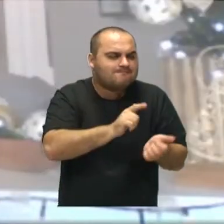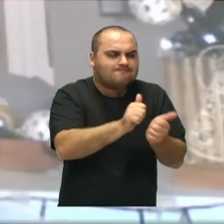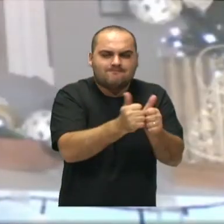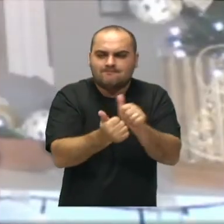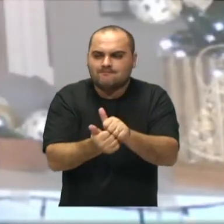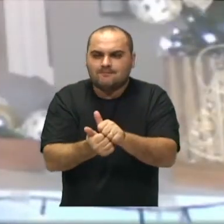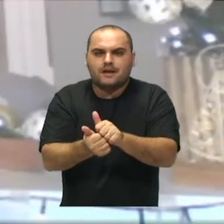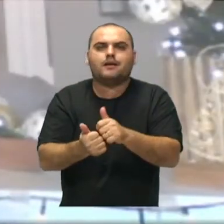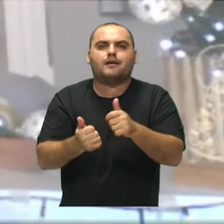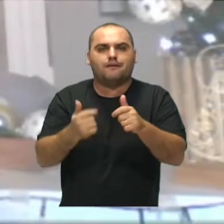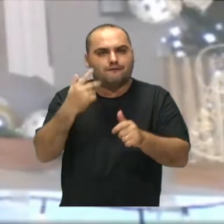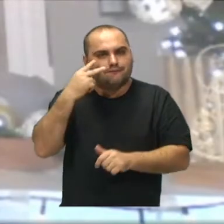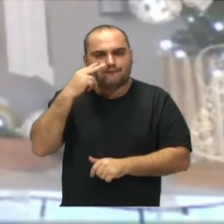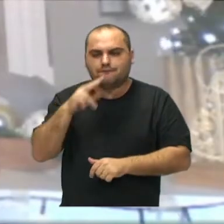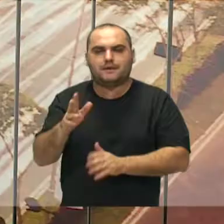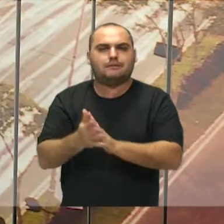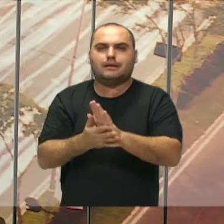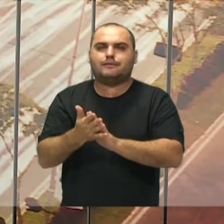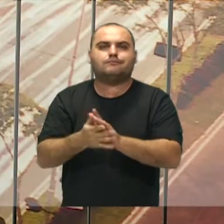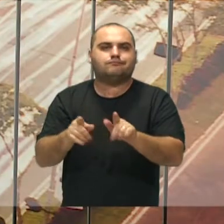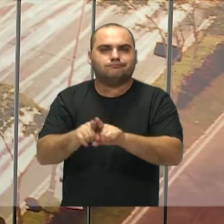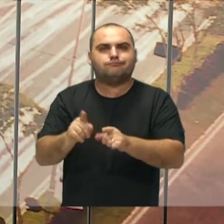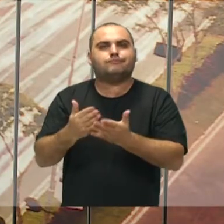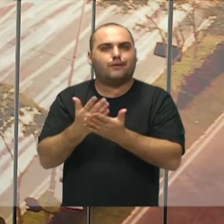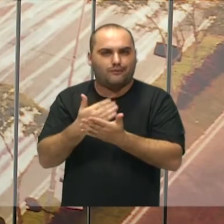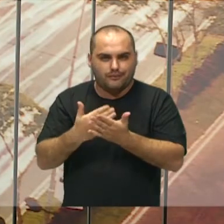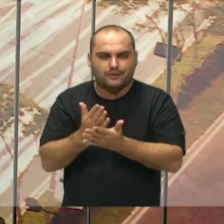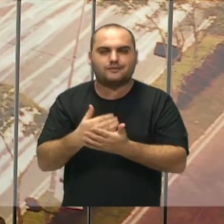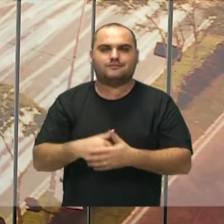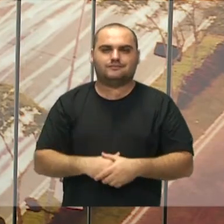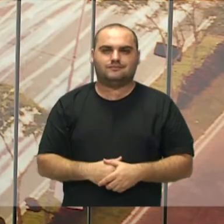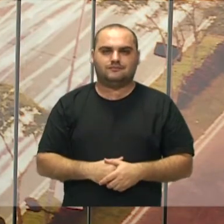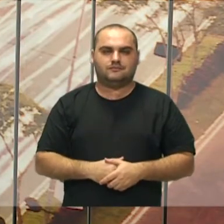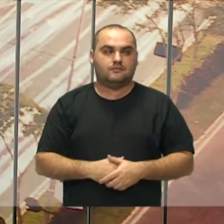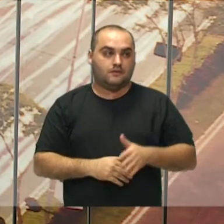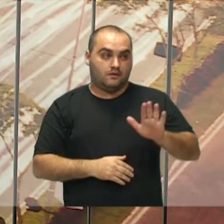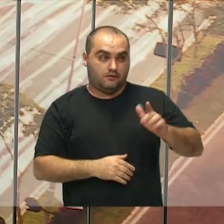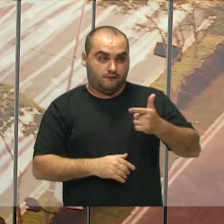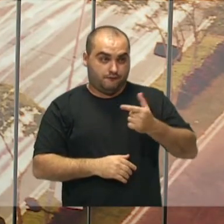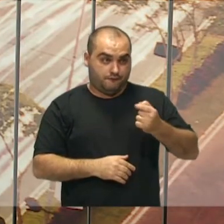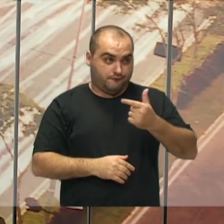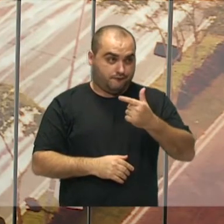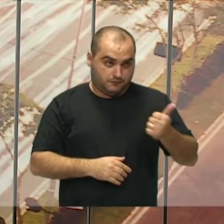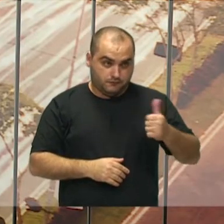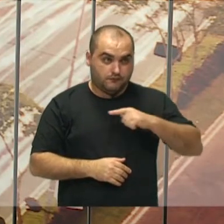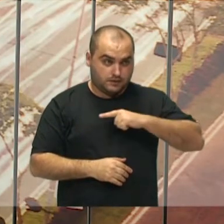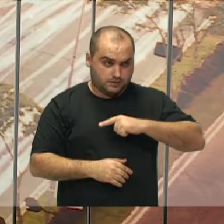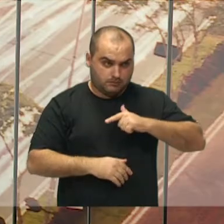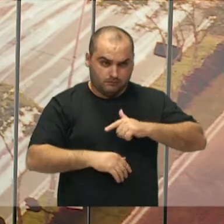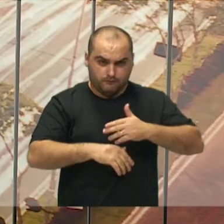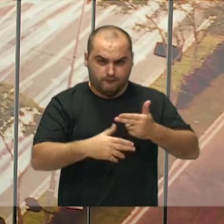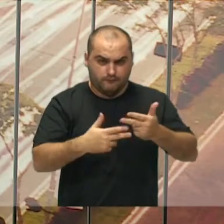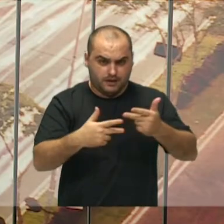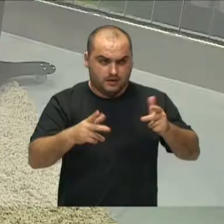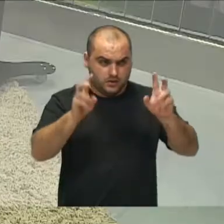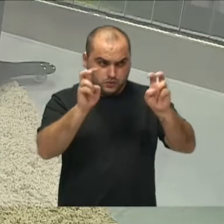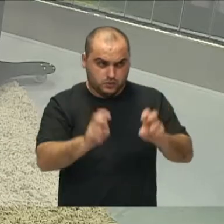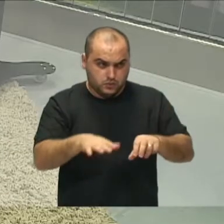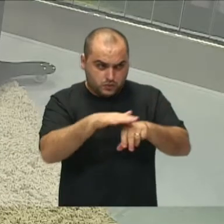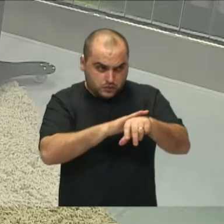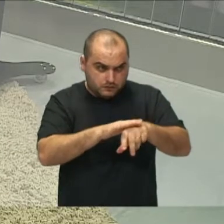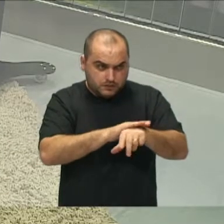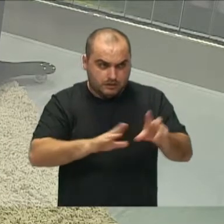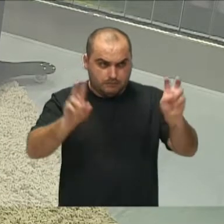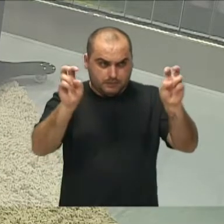também não vejo. Isso me incomoda demais. Então, a partir de 2021 vai ter bastante coisa aí para conversar, para ser debatido, para